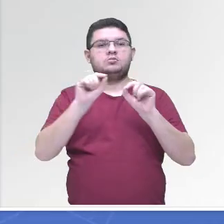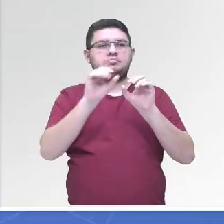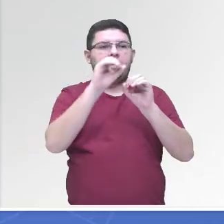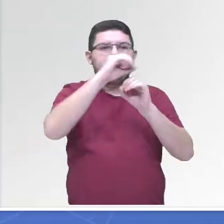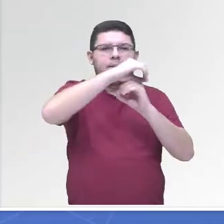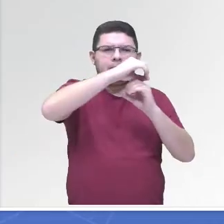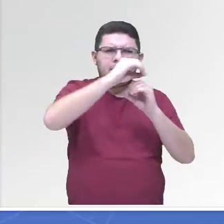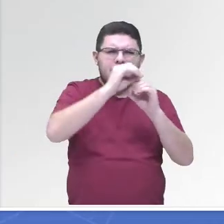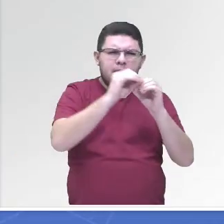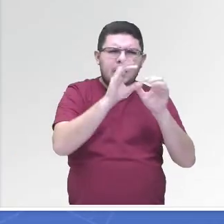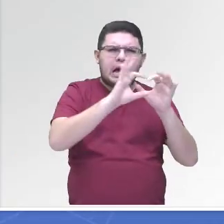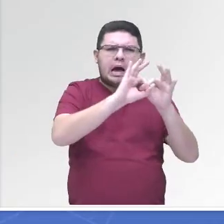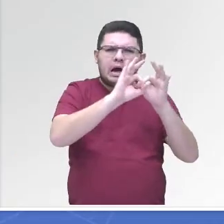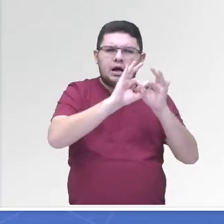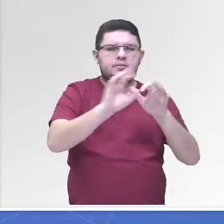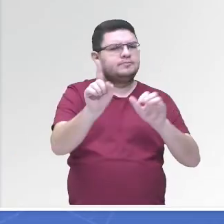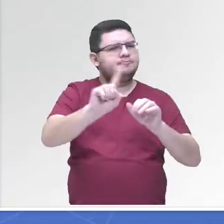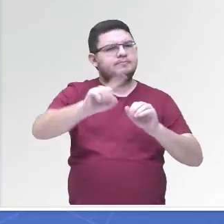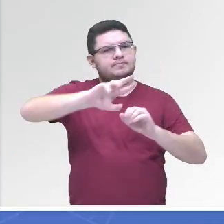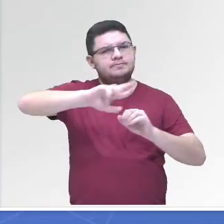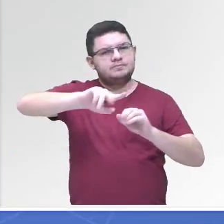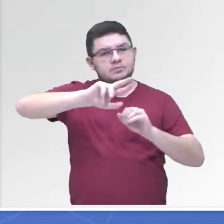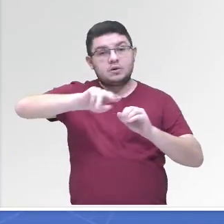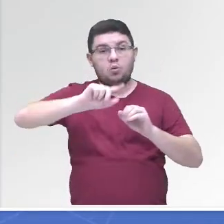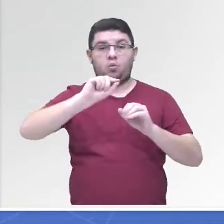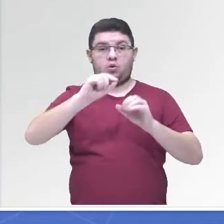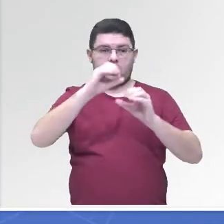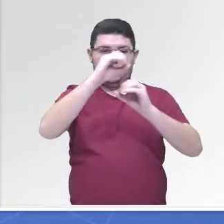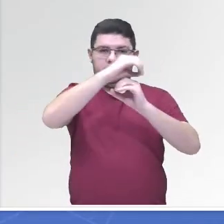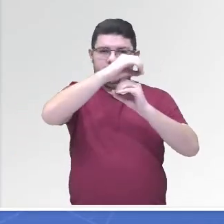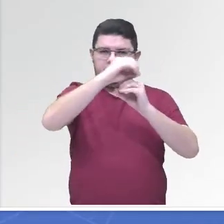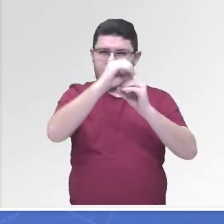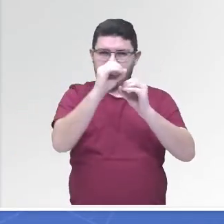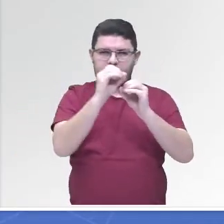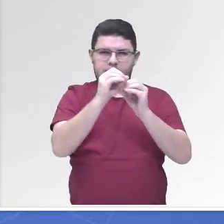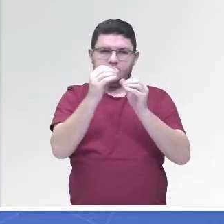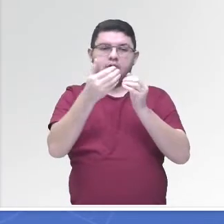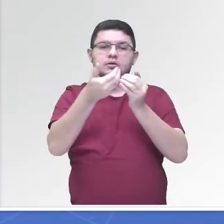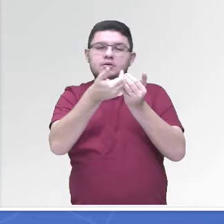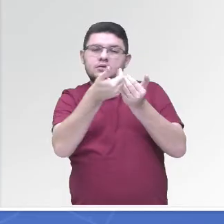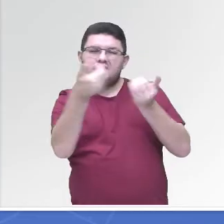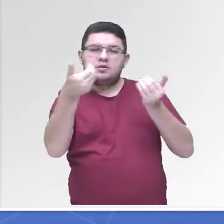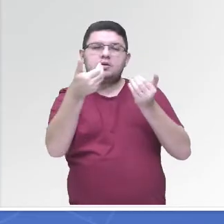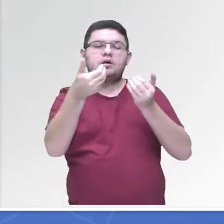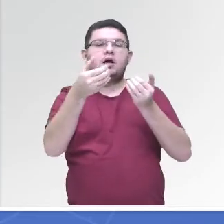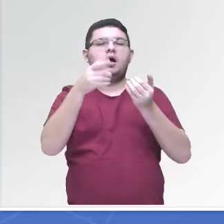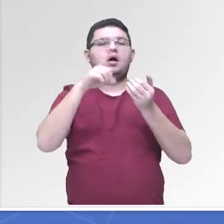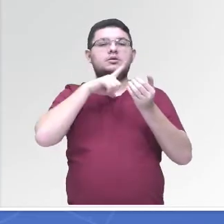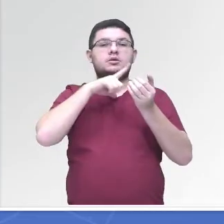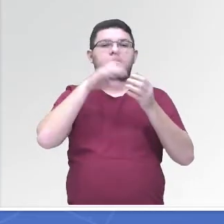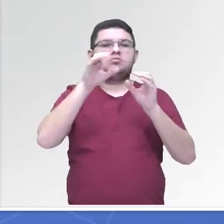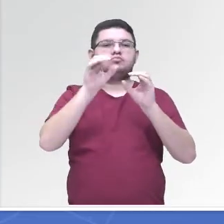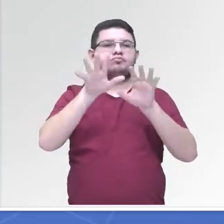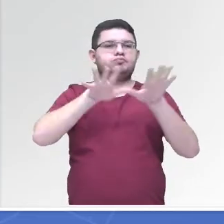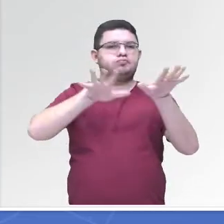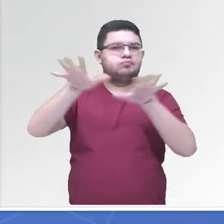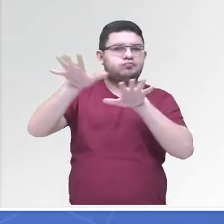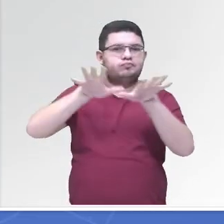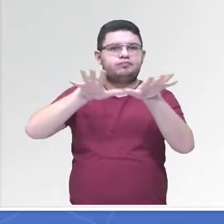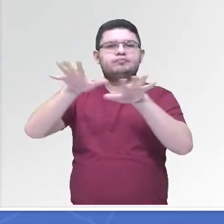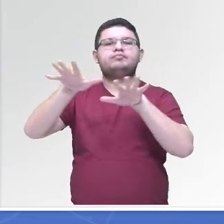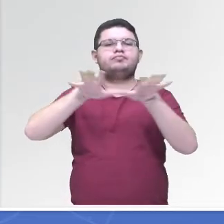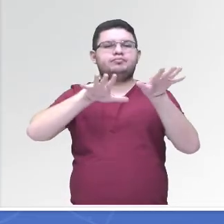vamos dizer assim, né? Porém, ela mantém um certo grau de interação entre as partículas ali presentes, tá bom?